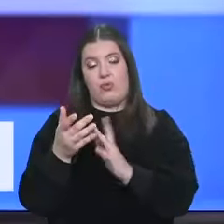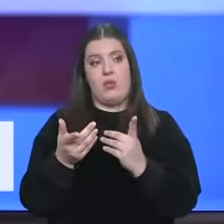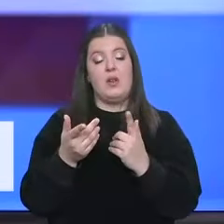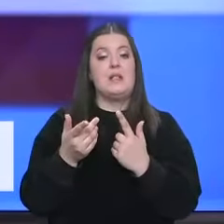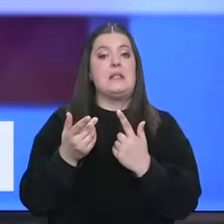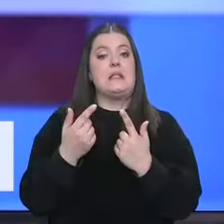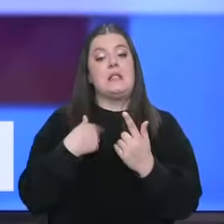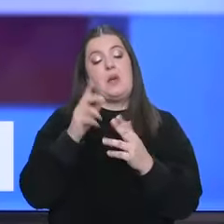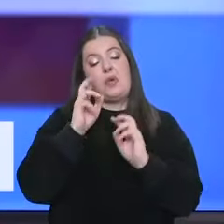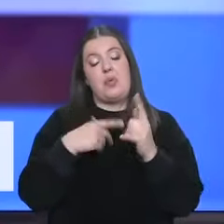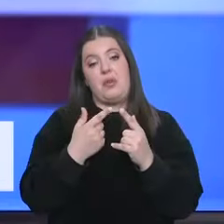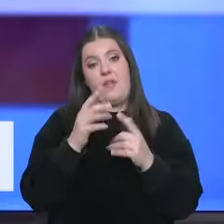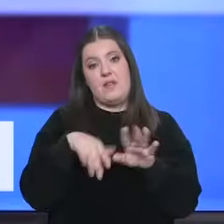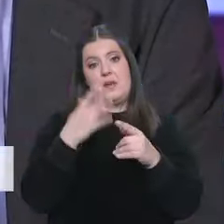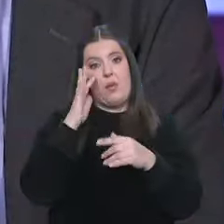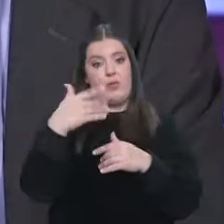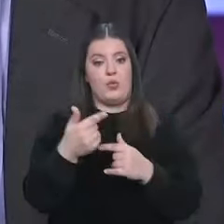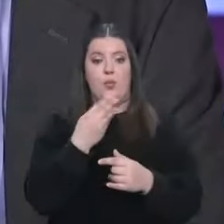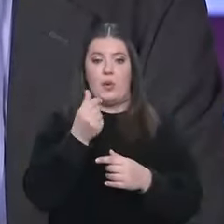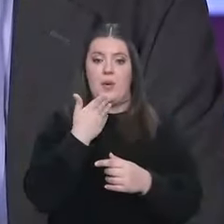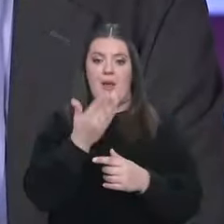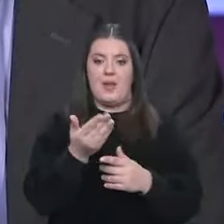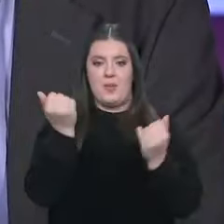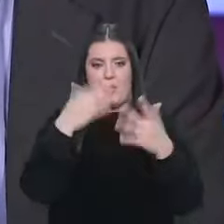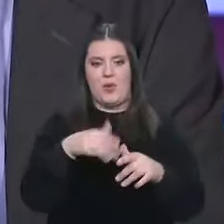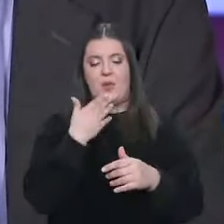fazer daqui para o futuro Muito obrigado muito boa noite boa noite